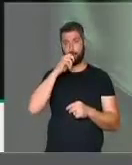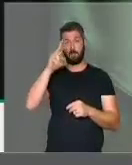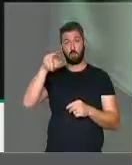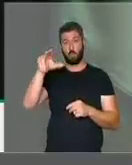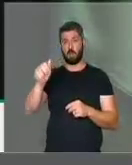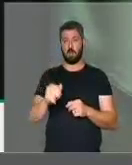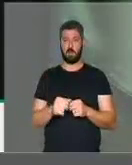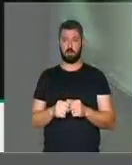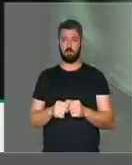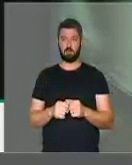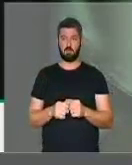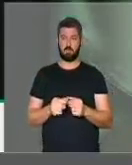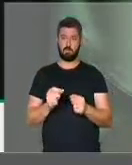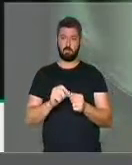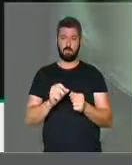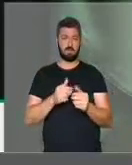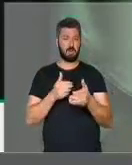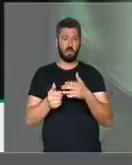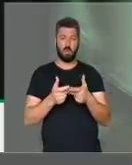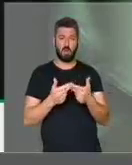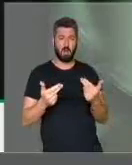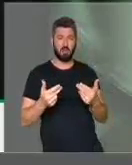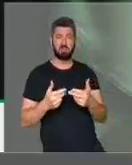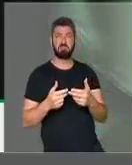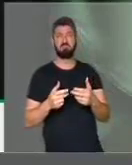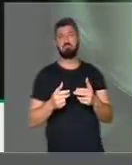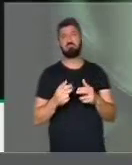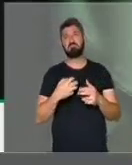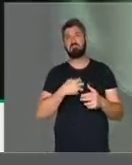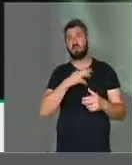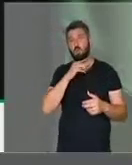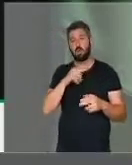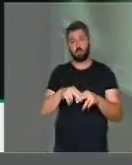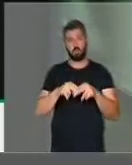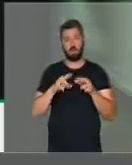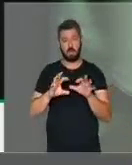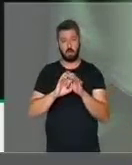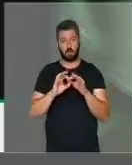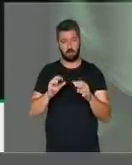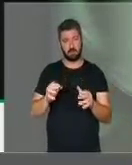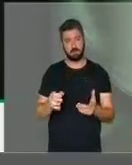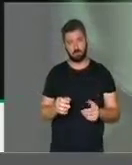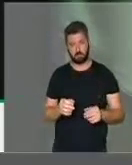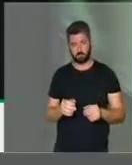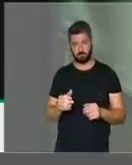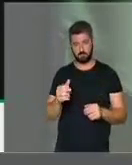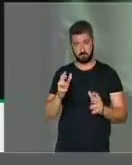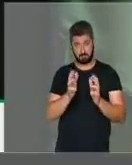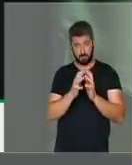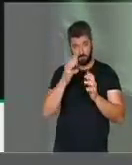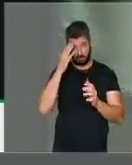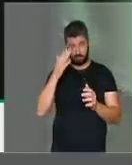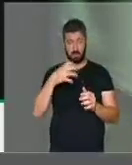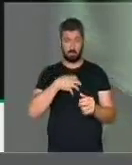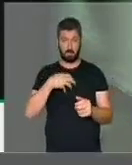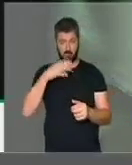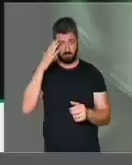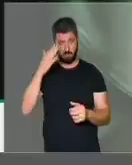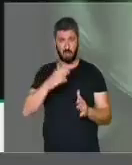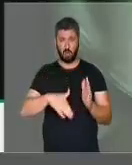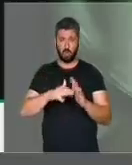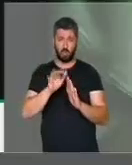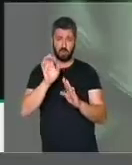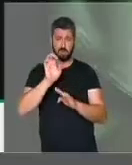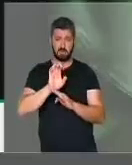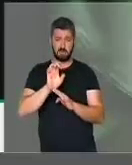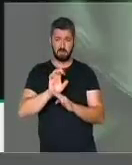jamais irão fazer qualquer diferença dessa interligação. Obrigado, Pernambuco, obrigado, Bahia, obrigado todos